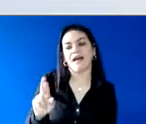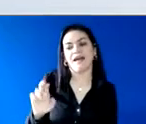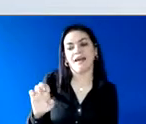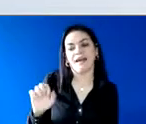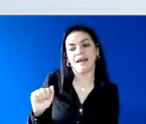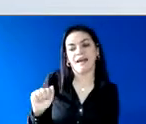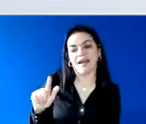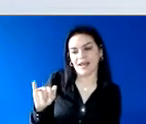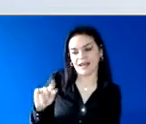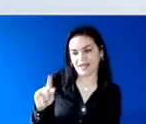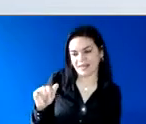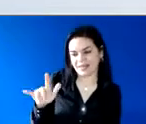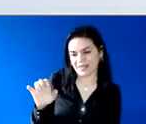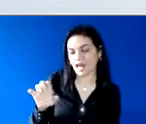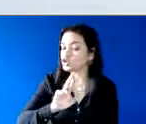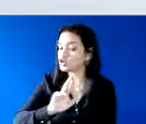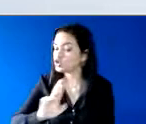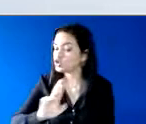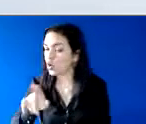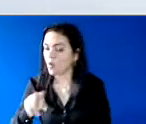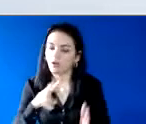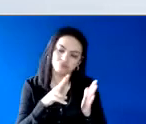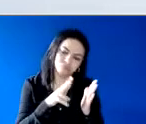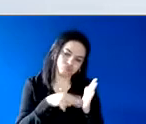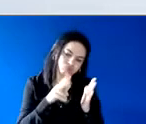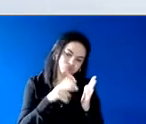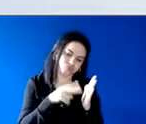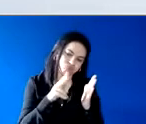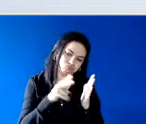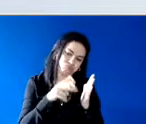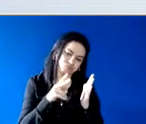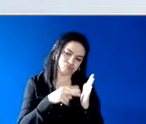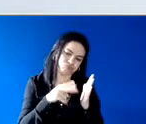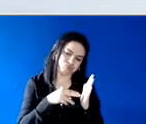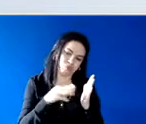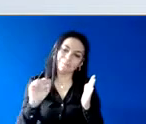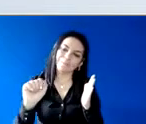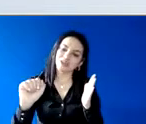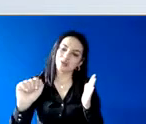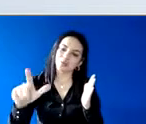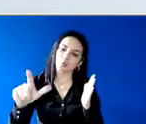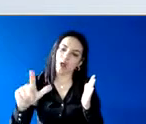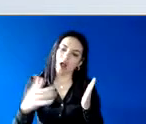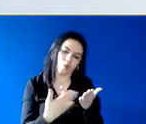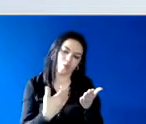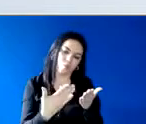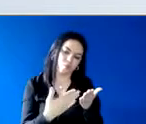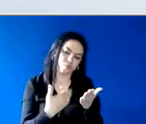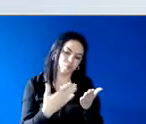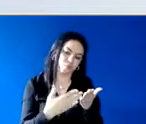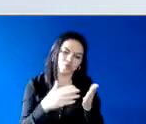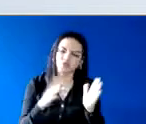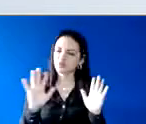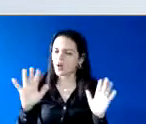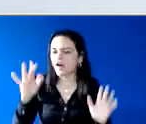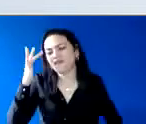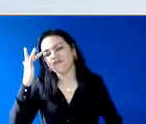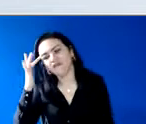vista manualesco, né? E quando eu falo do ponto de vista manualesco, eu estou falando do manual mesmo. Não adianta você ficar